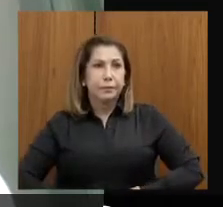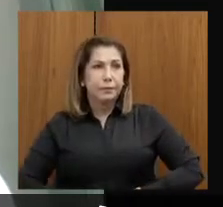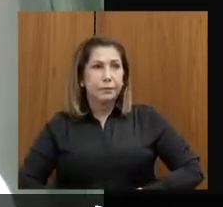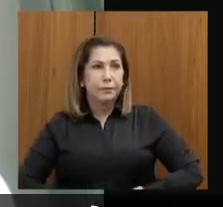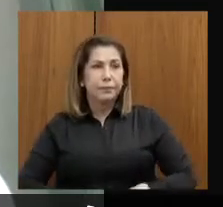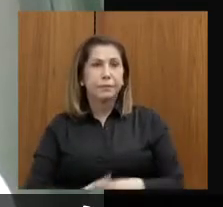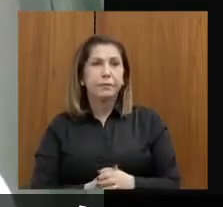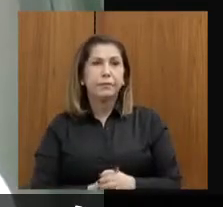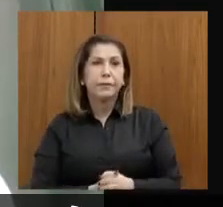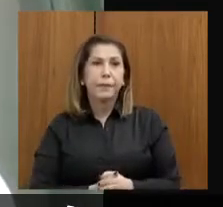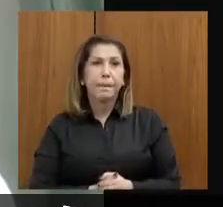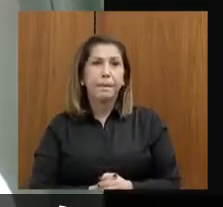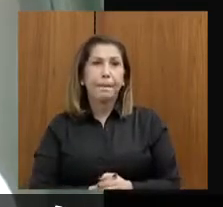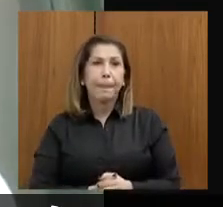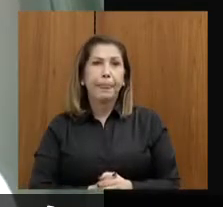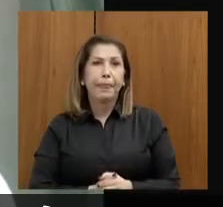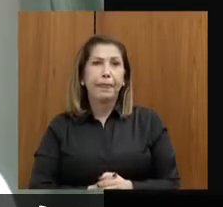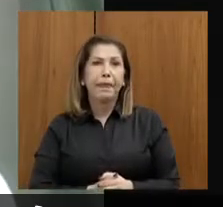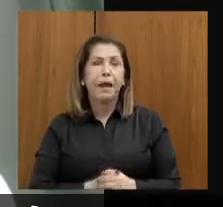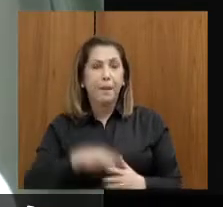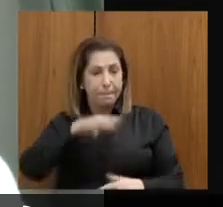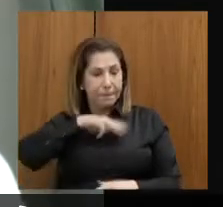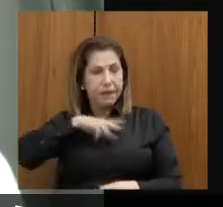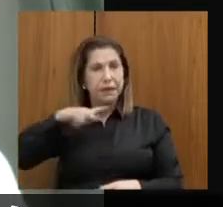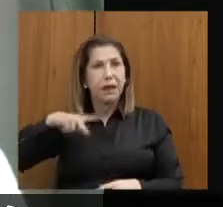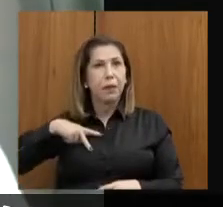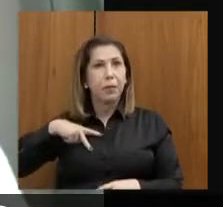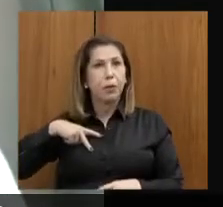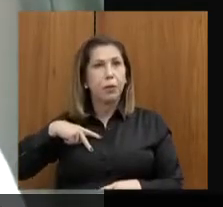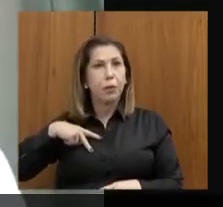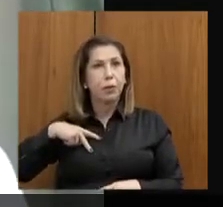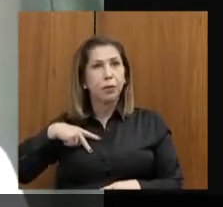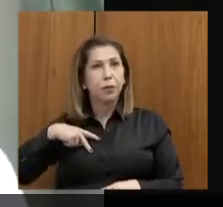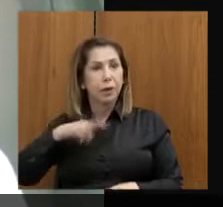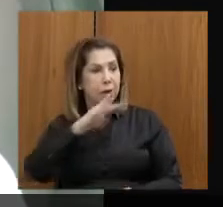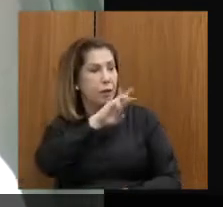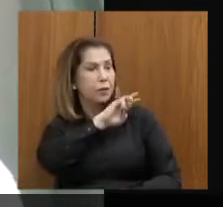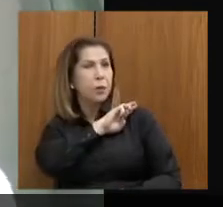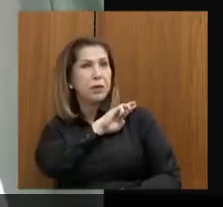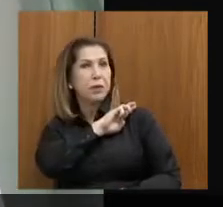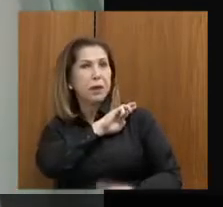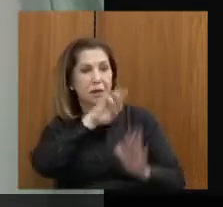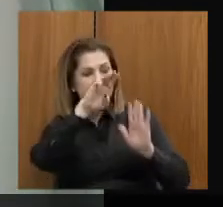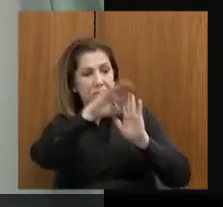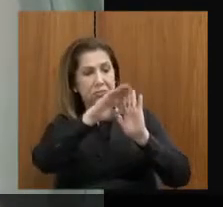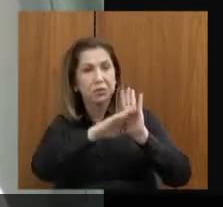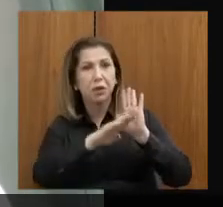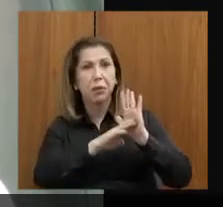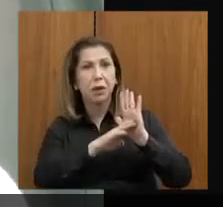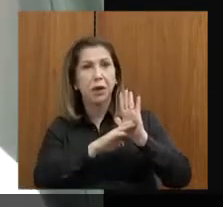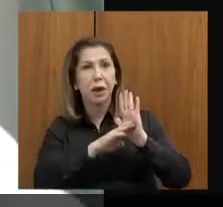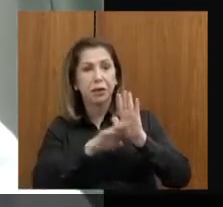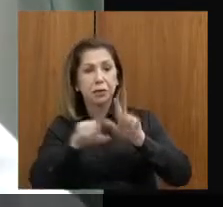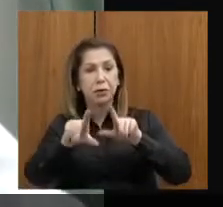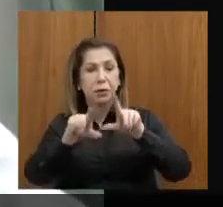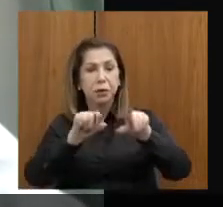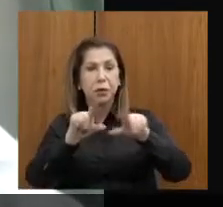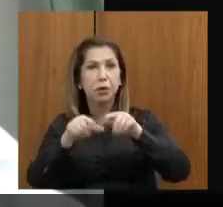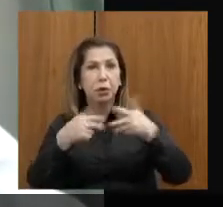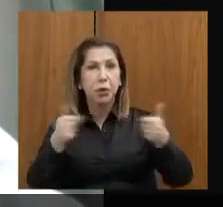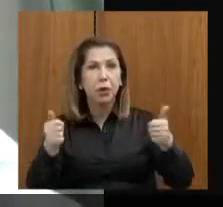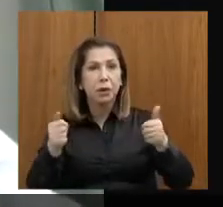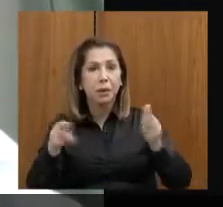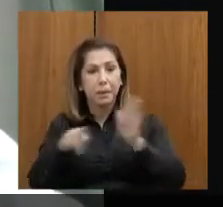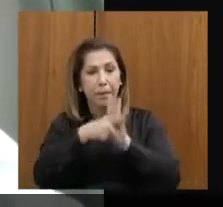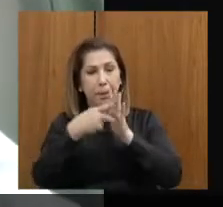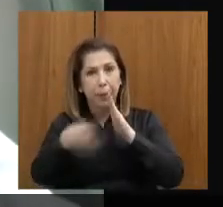E aí mas eu não sei porque não tem essa função de estabelecer e me escolhido essas questões próprias